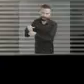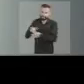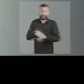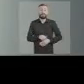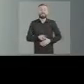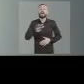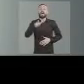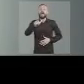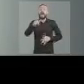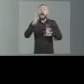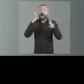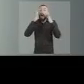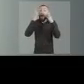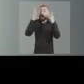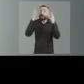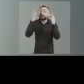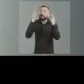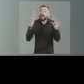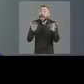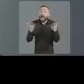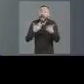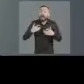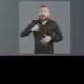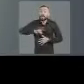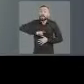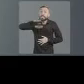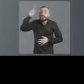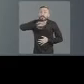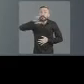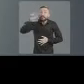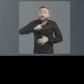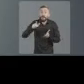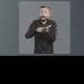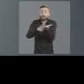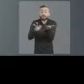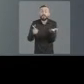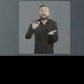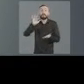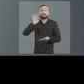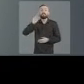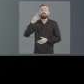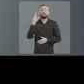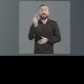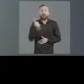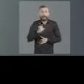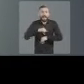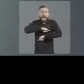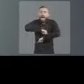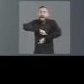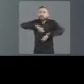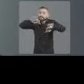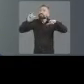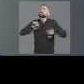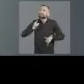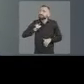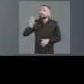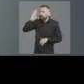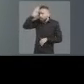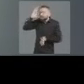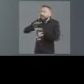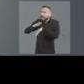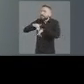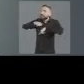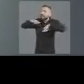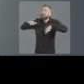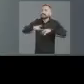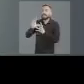nele Atenção Escândalo revelado O jornal Folha de São Paulo Divulgou um escândalo Envolvendo a campanha de Bolsonaro Uma